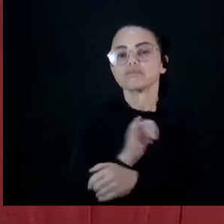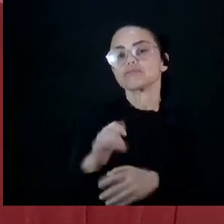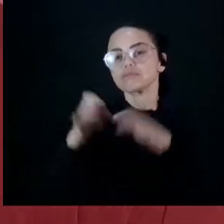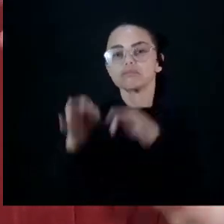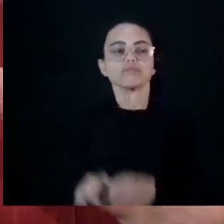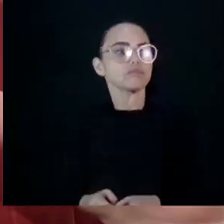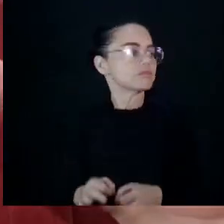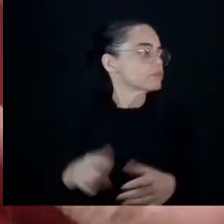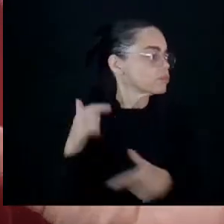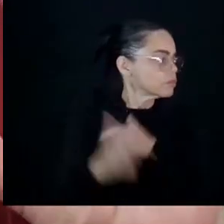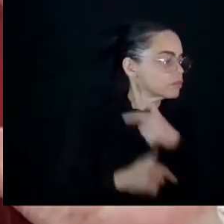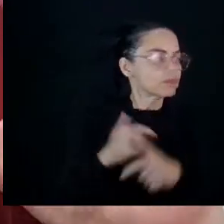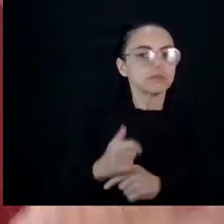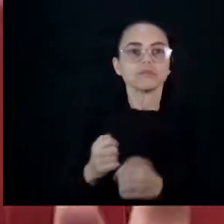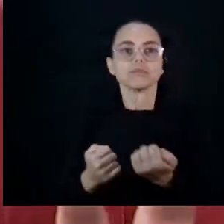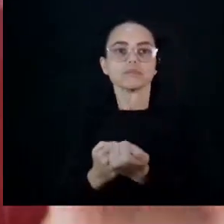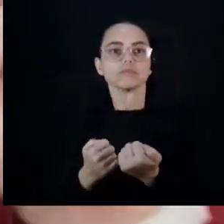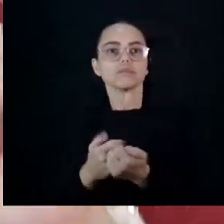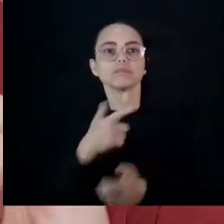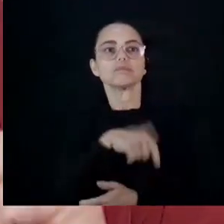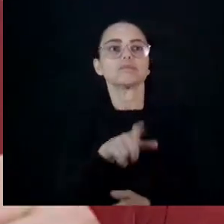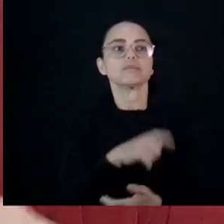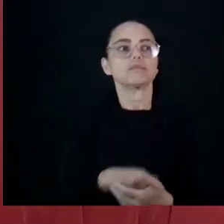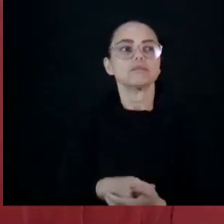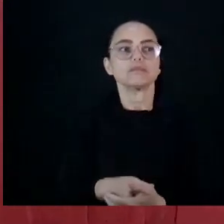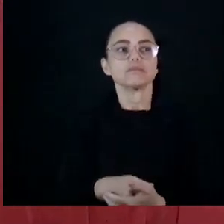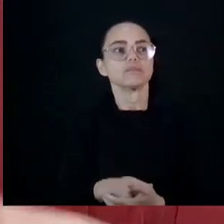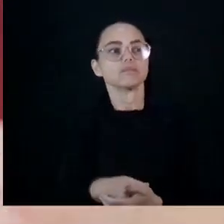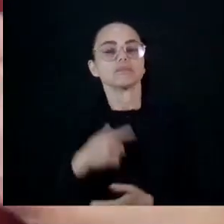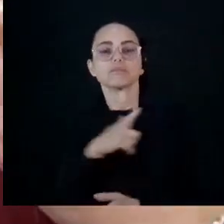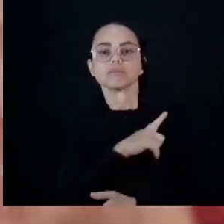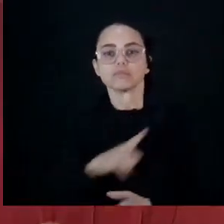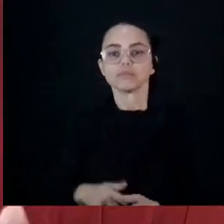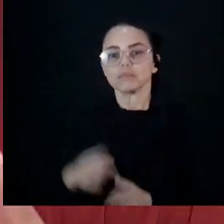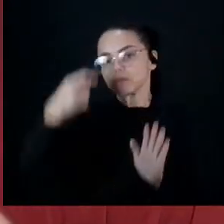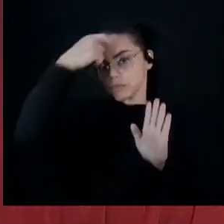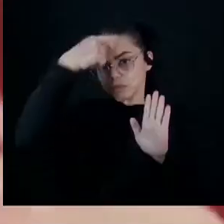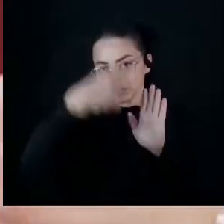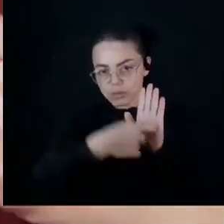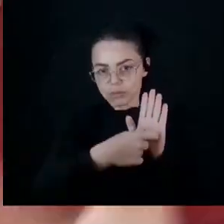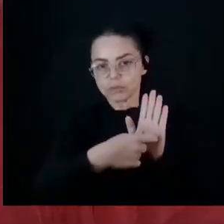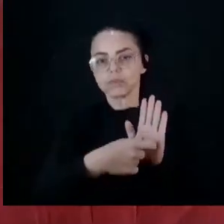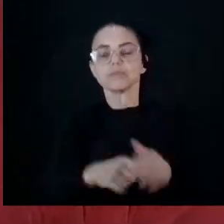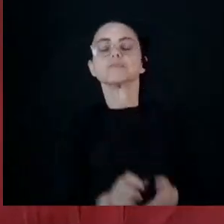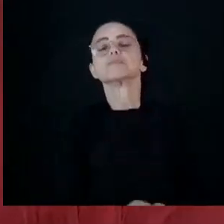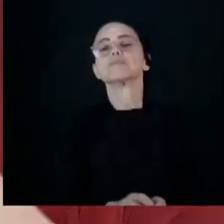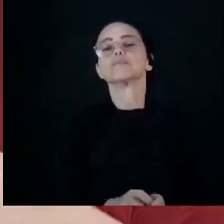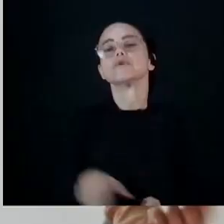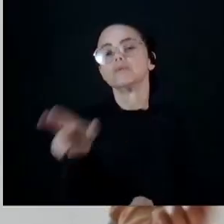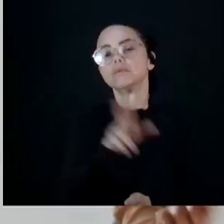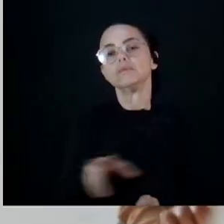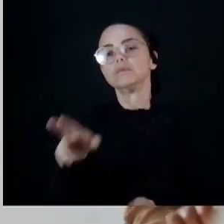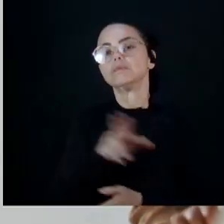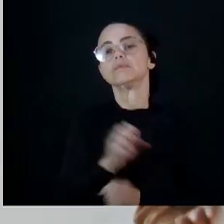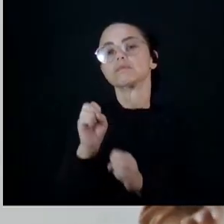área de governança de IA, né? E na área de educativa.